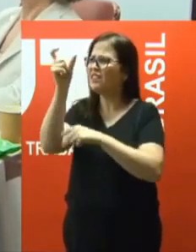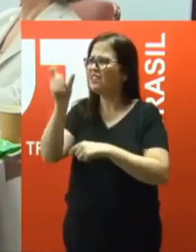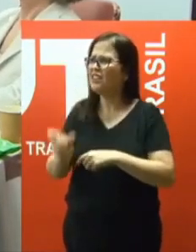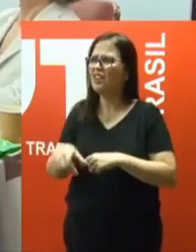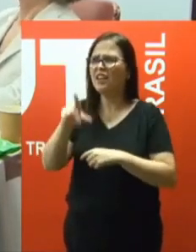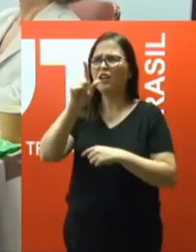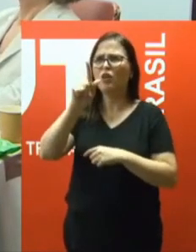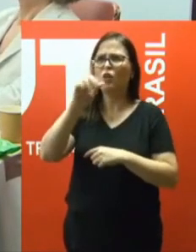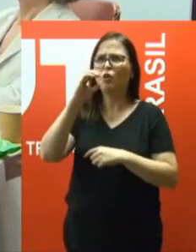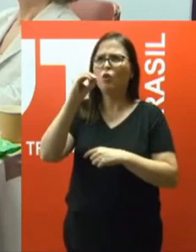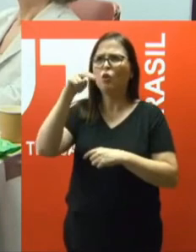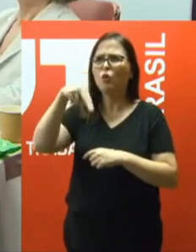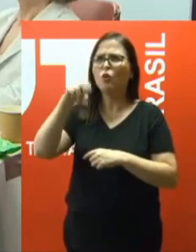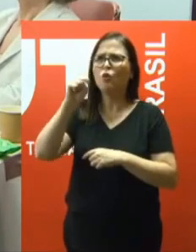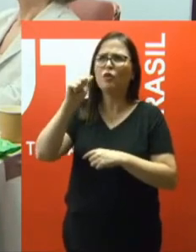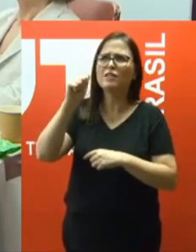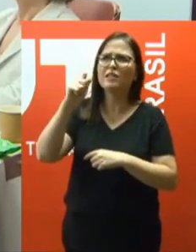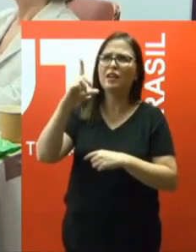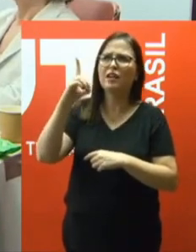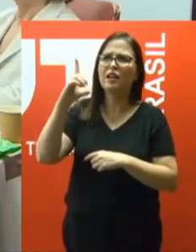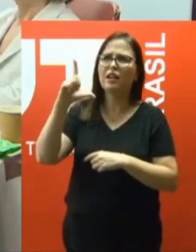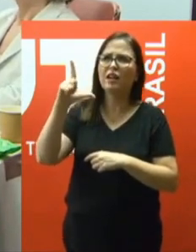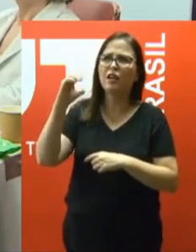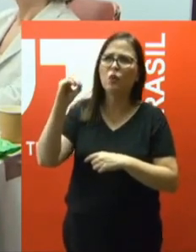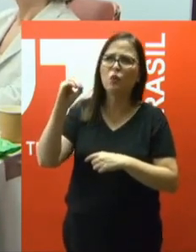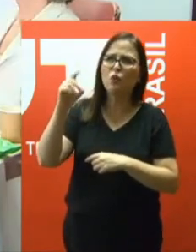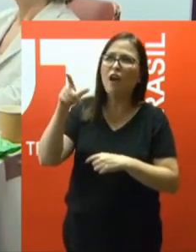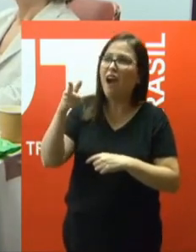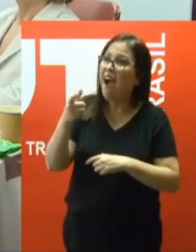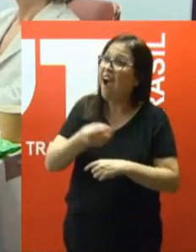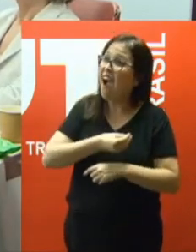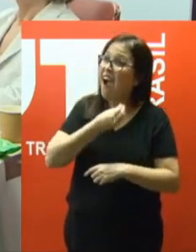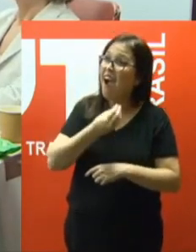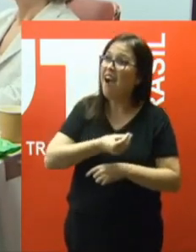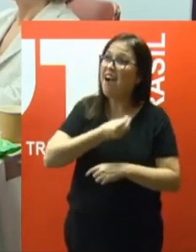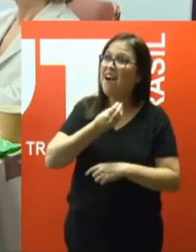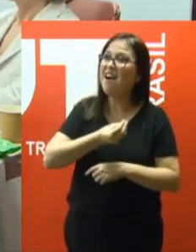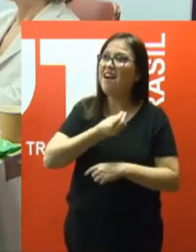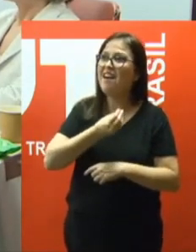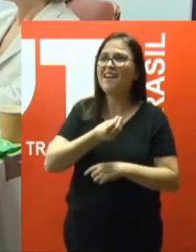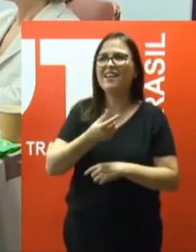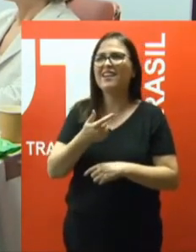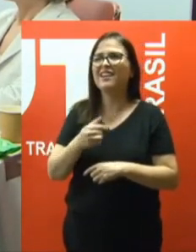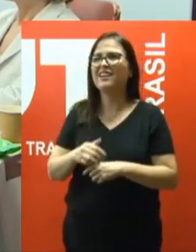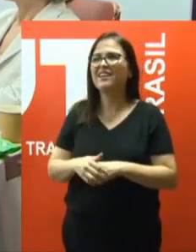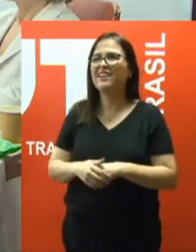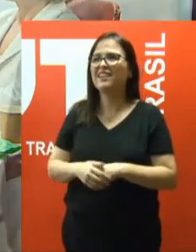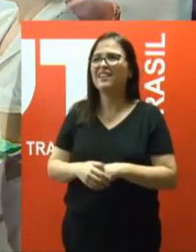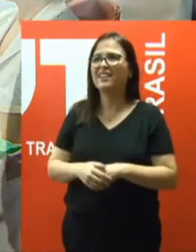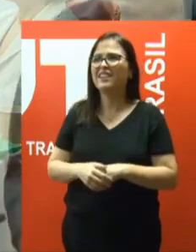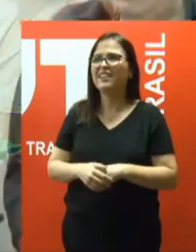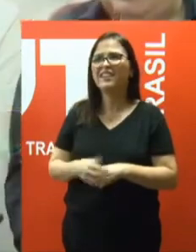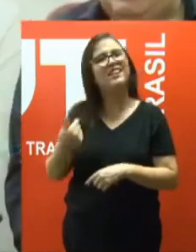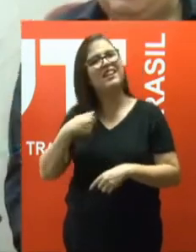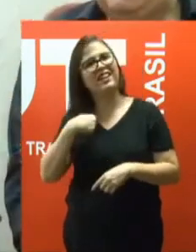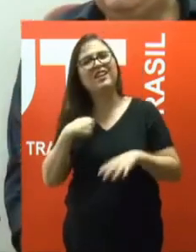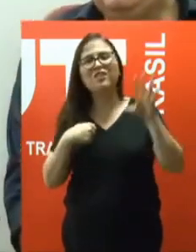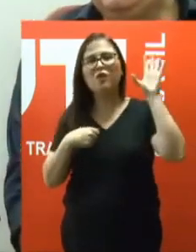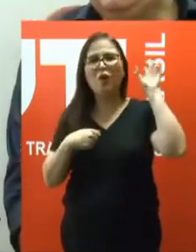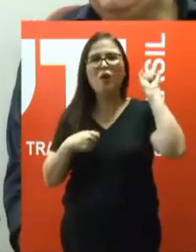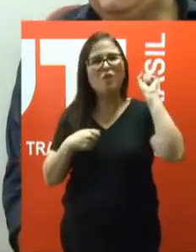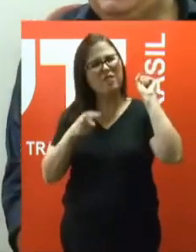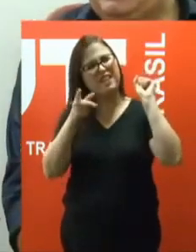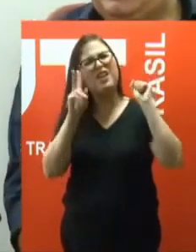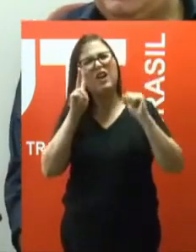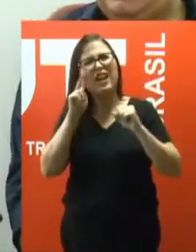É o Gonçalinho. O que estás fazendo aqui, Gonçalo? Longe da tua terra. Hein? O Gonçalo era